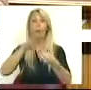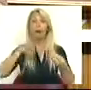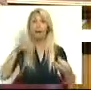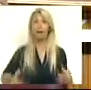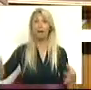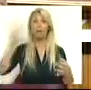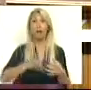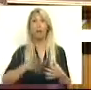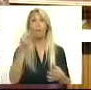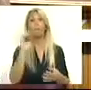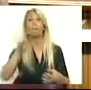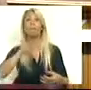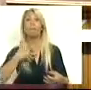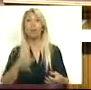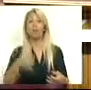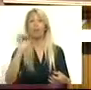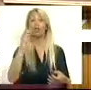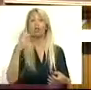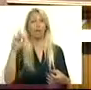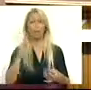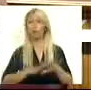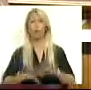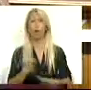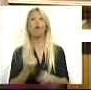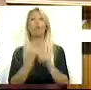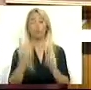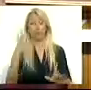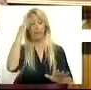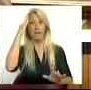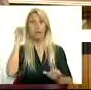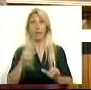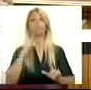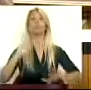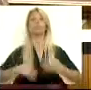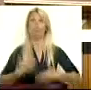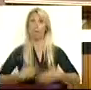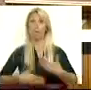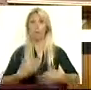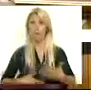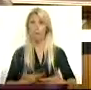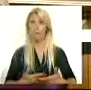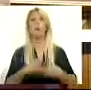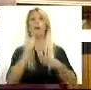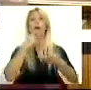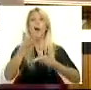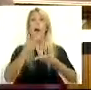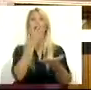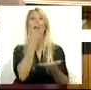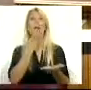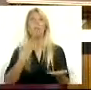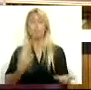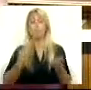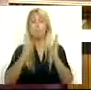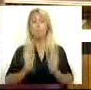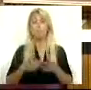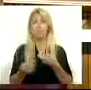Porque nós entendemos que aqui a proatividade relativamente a essa harmonia tem que partir da gestão do